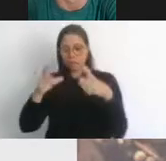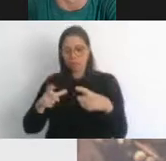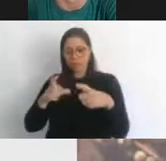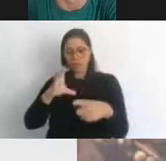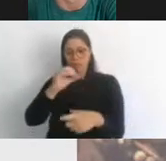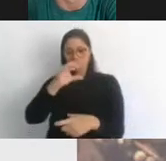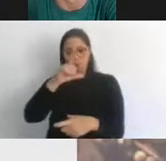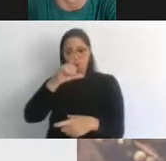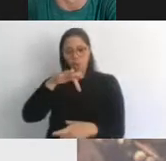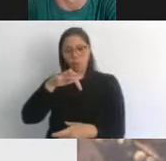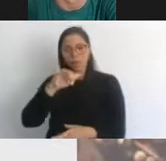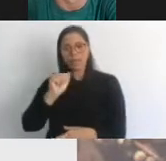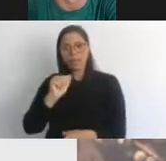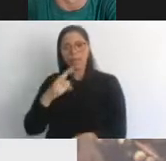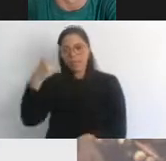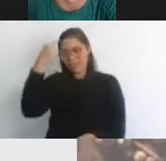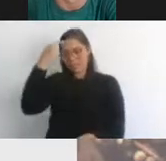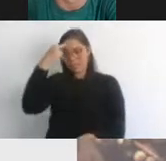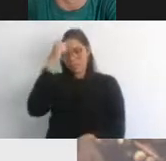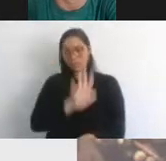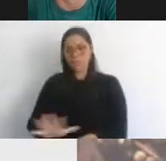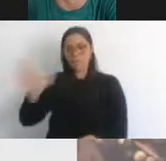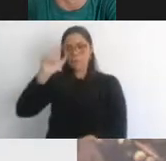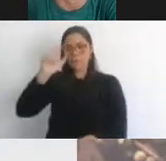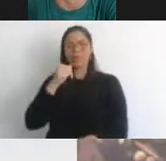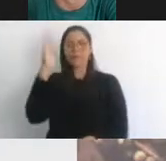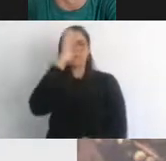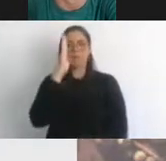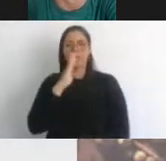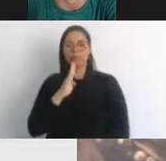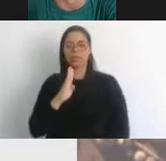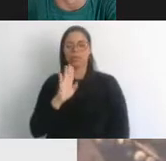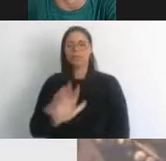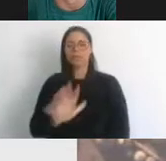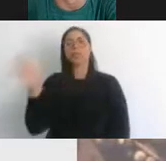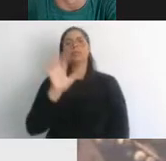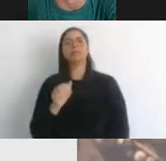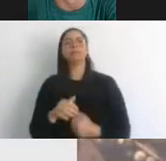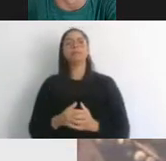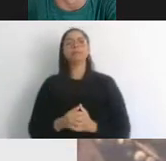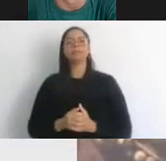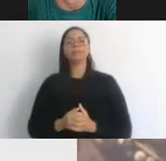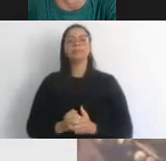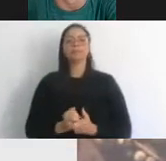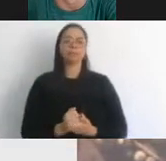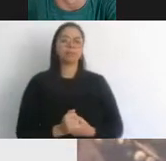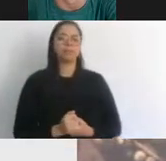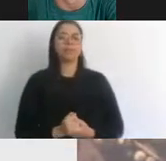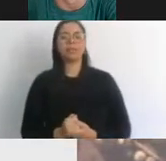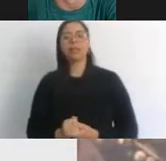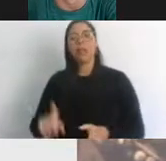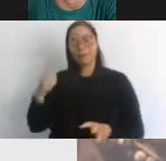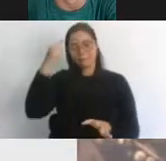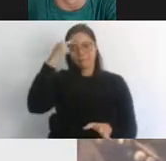colônia imagine o mapa do Brasil agora nesse exato momento tá sem imagine o